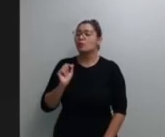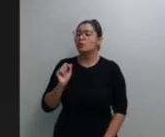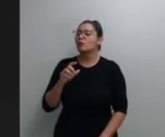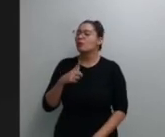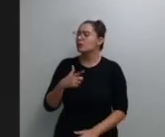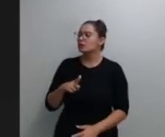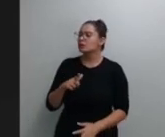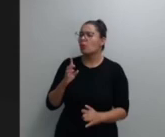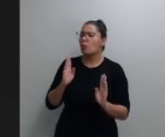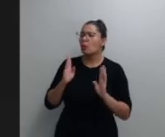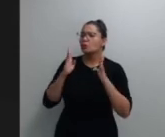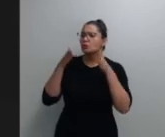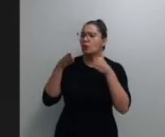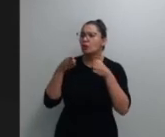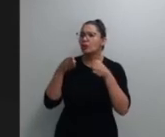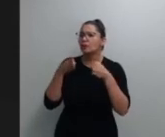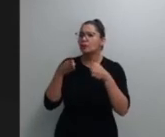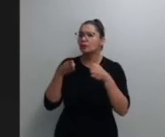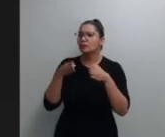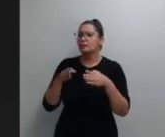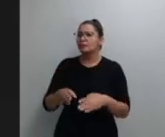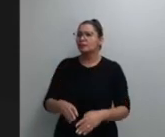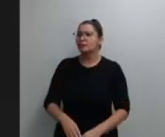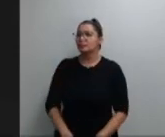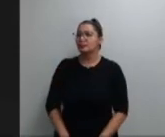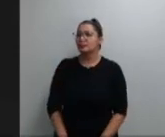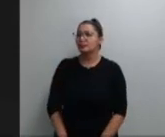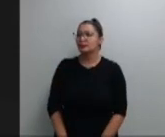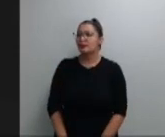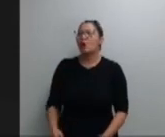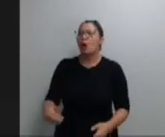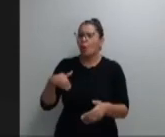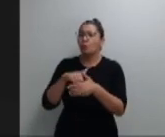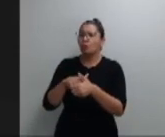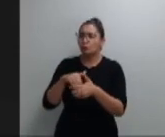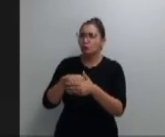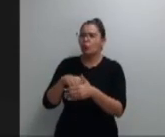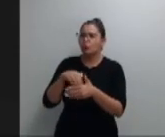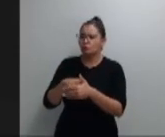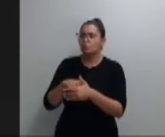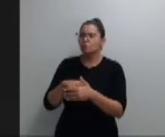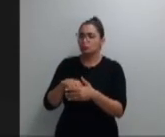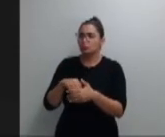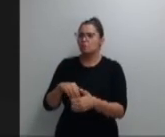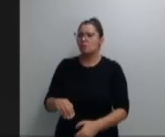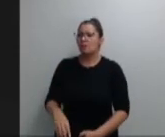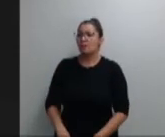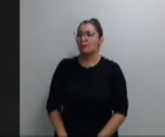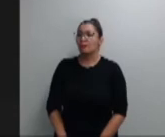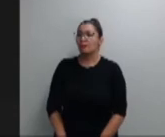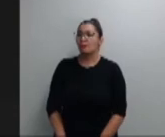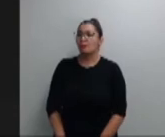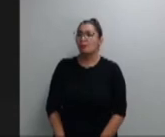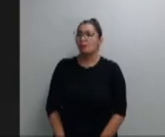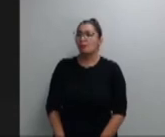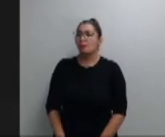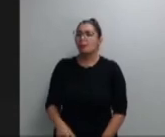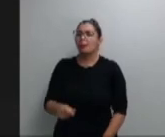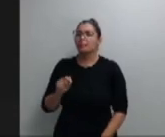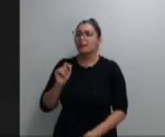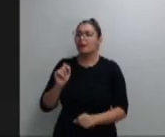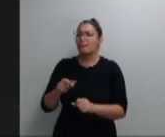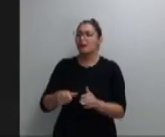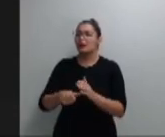antiga anterior agora estou trazendo o voto mesmo o voto embora é como eu disse eu tinha feito um comentário com base na